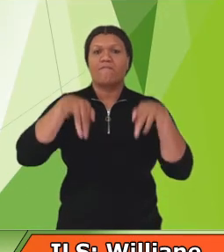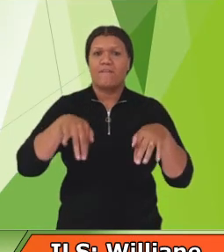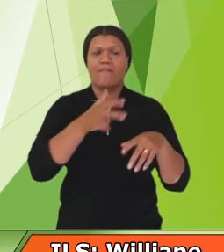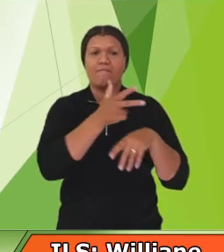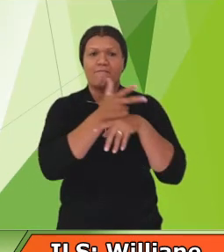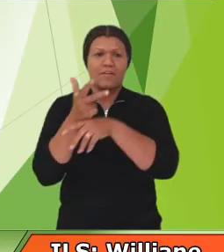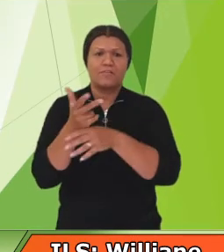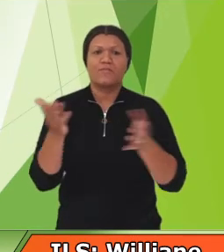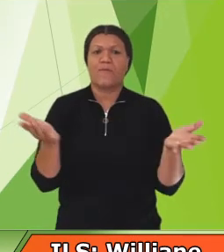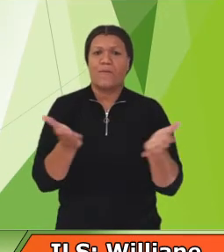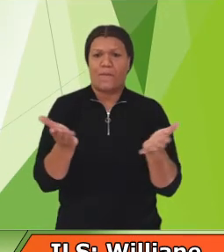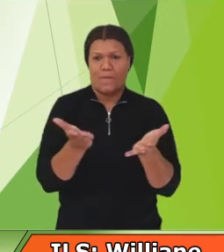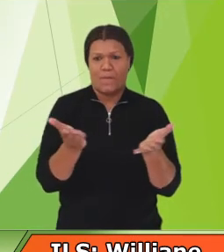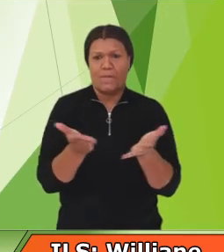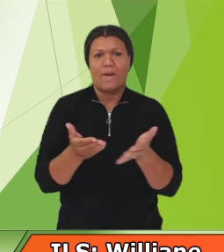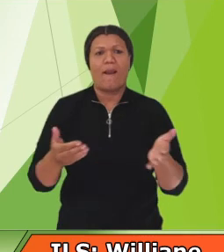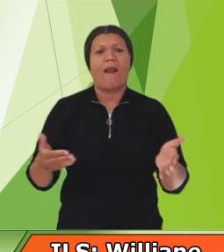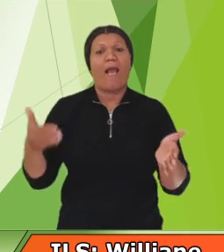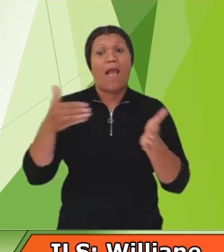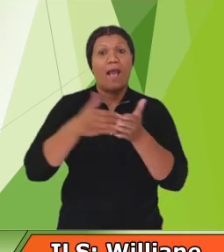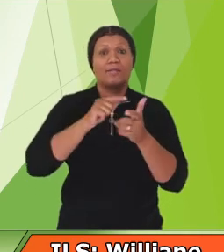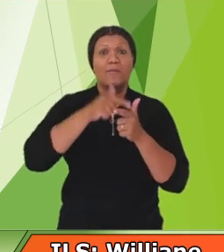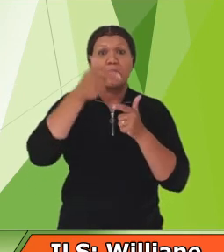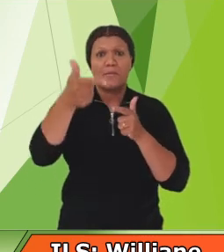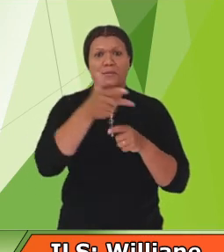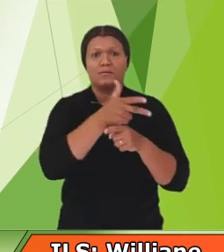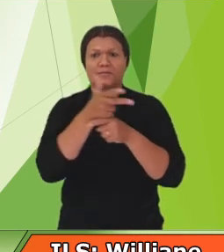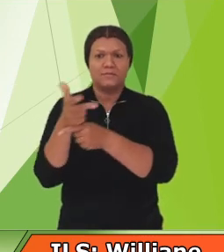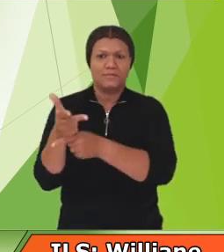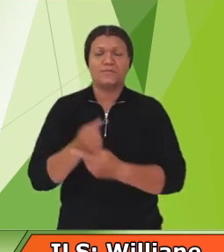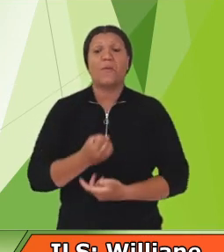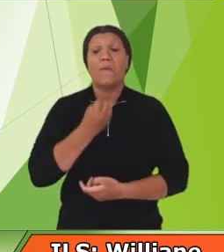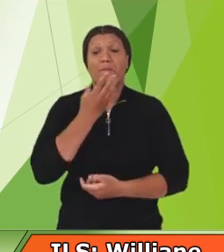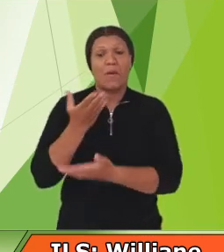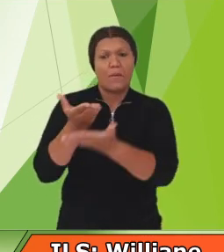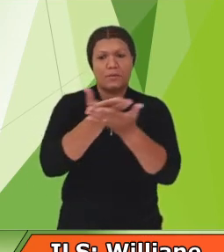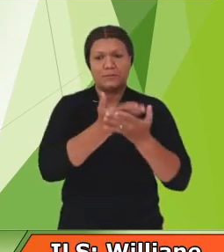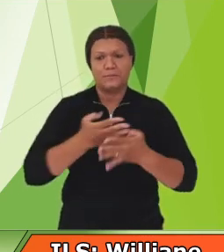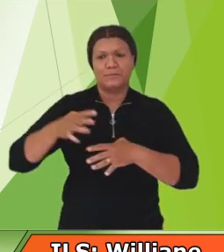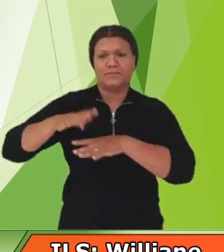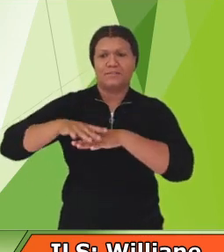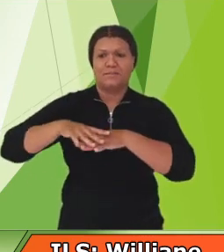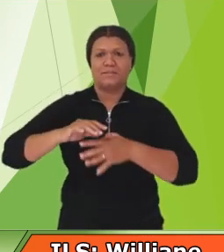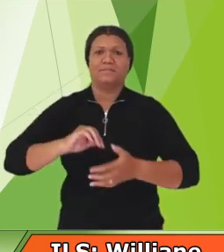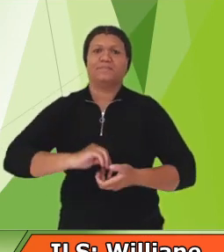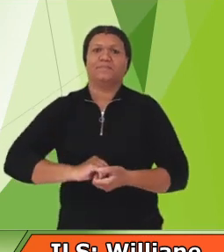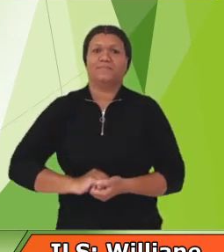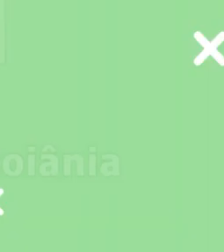finalizamos o vídeo de hoje. Até o próximo vídeo. Bons estudos matemáticos!